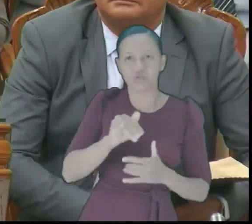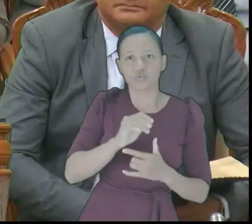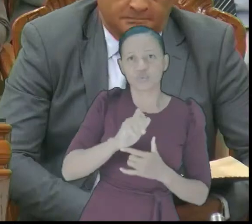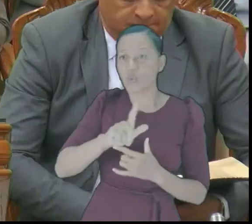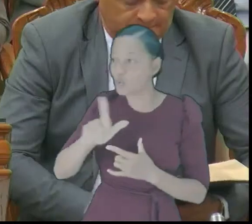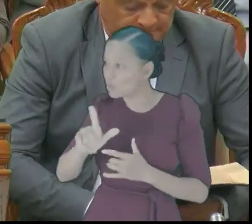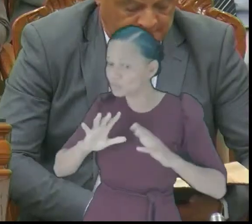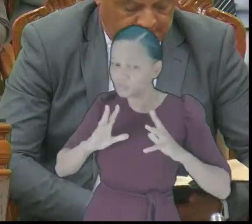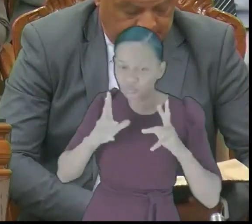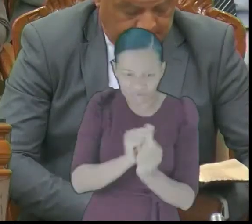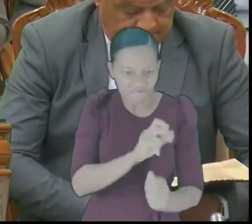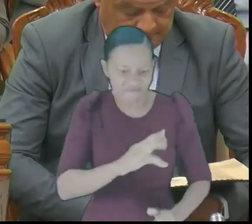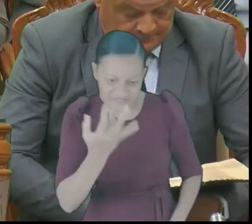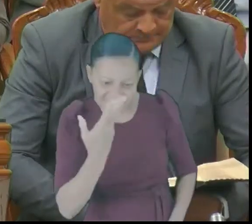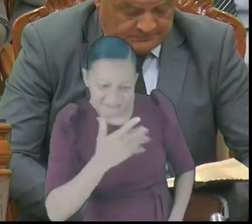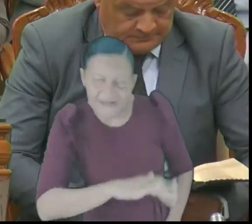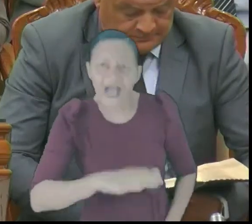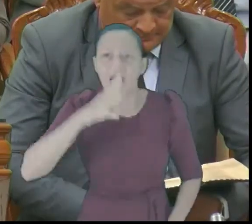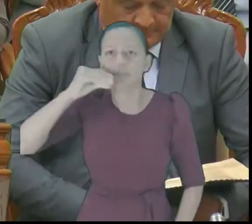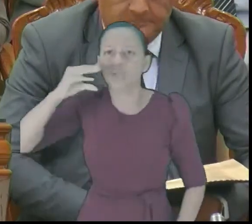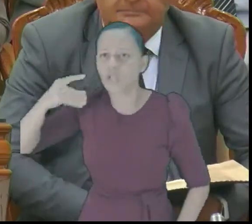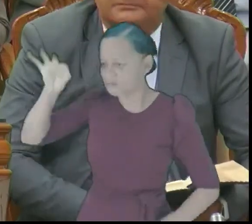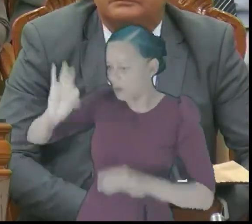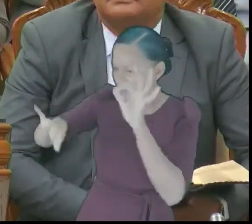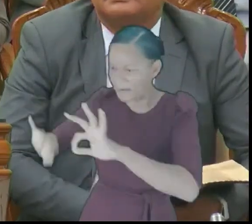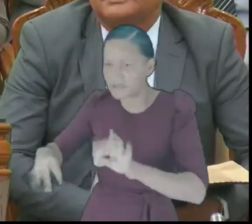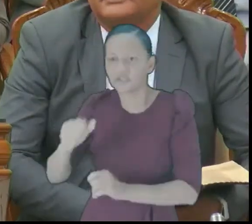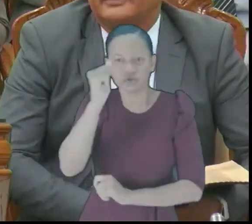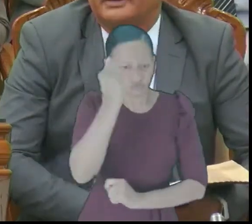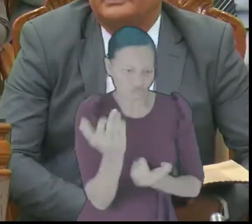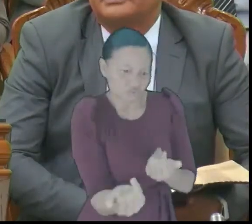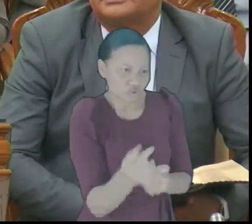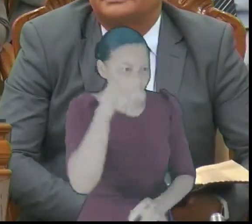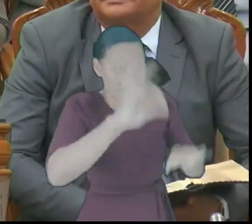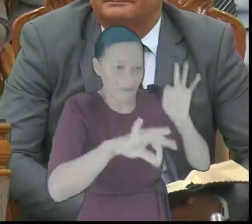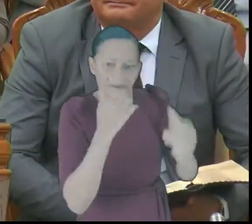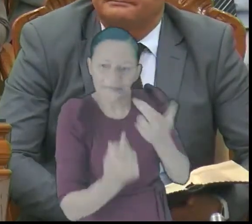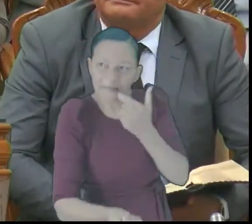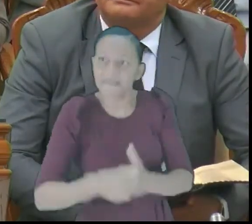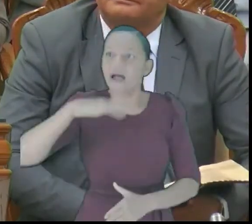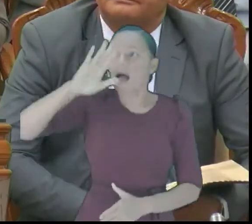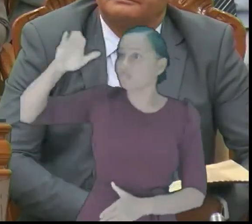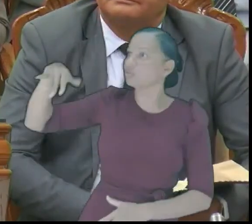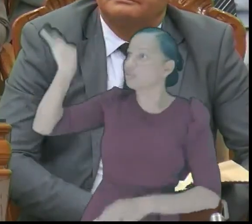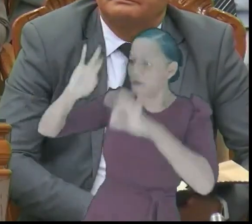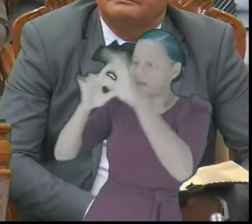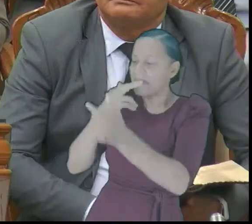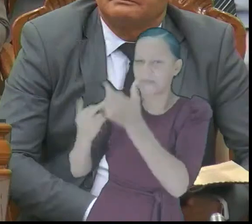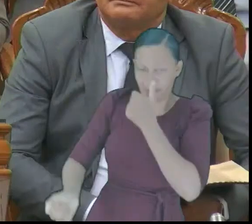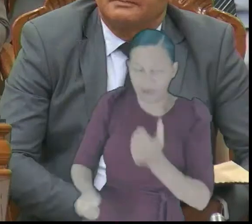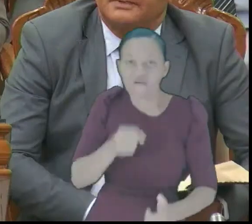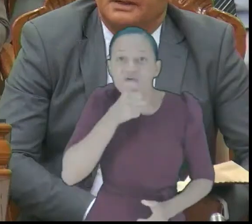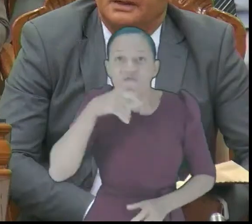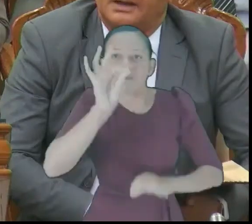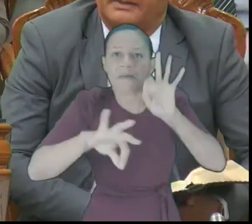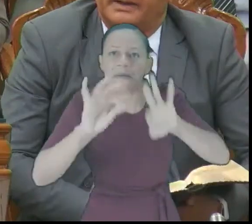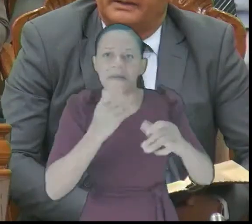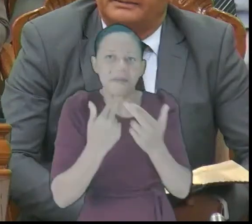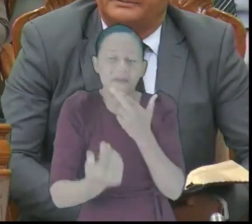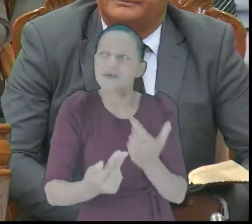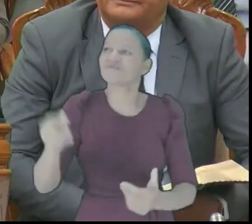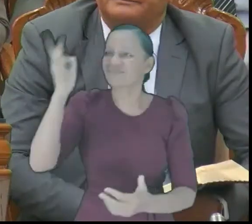ser derramado em criança, em adolescente, em jovem, em adulto e nos idosos. O Senhor ia derramar o seu Santo